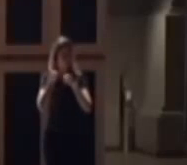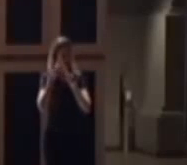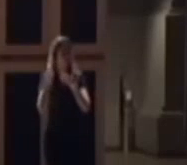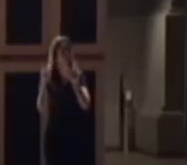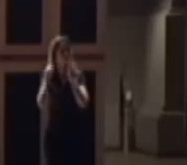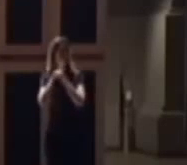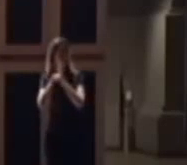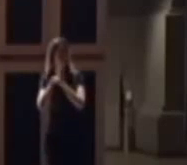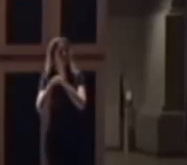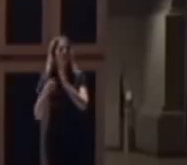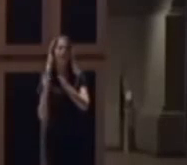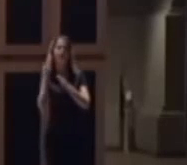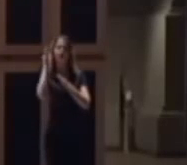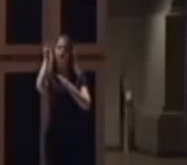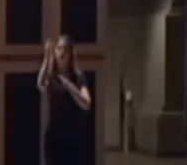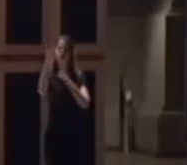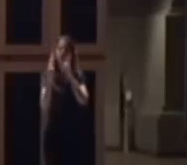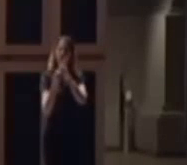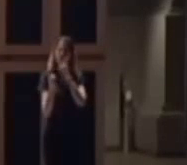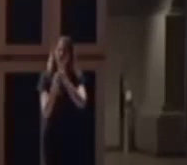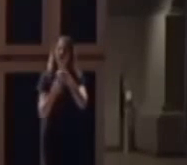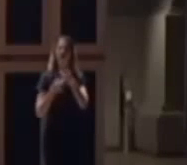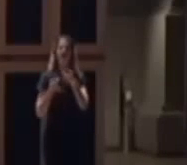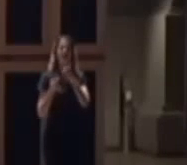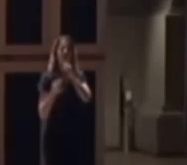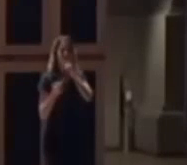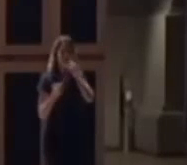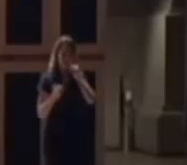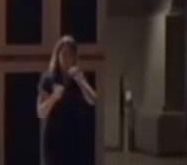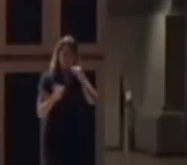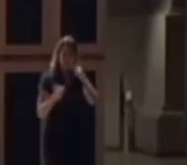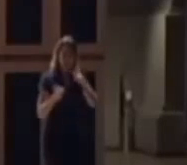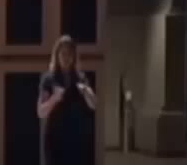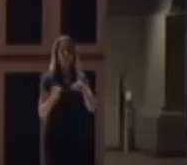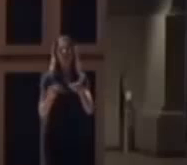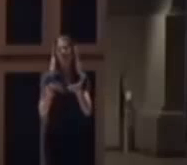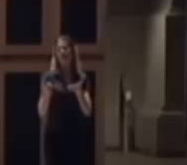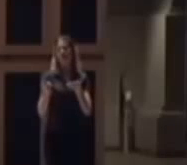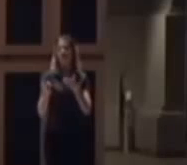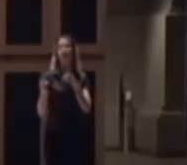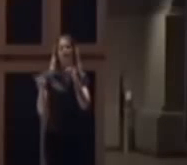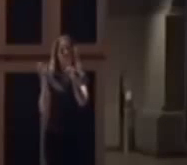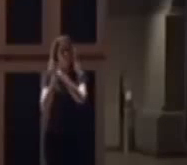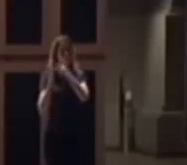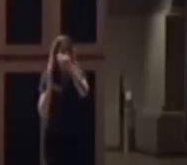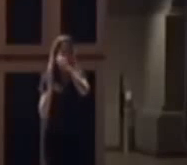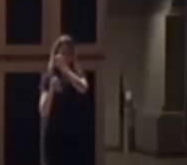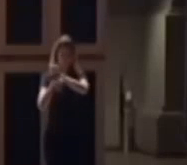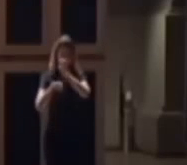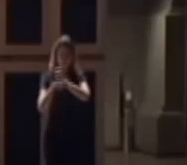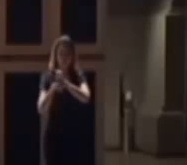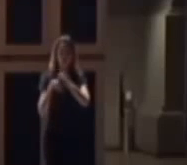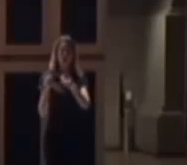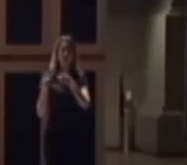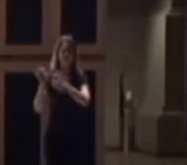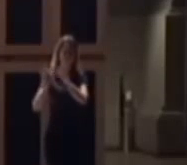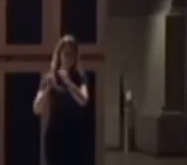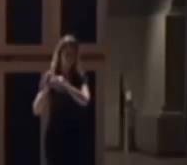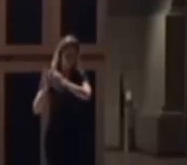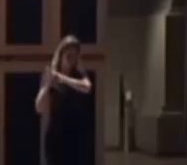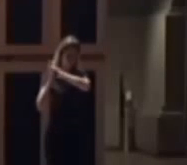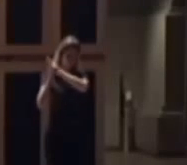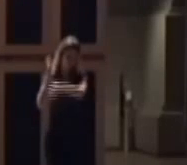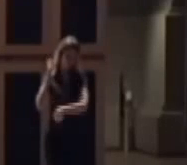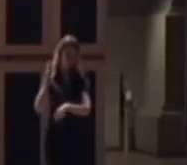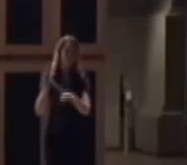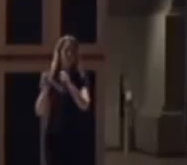Centro Cultural Oi Futuro, Escola de Design e Moda da UENG, da Universidade Federal do Estado, Museu do Automóvel, Museu Clube da Esquina e Centro de